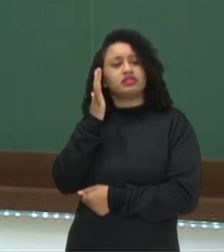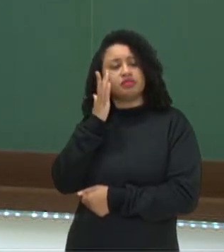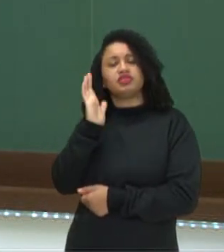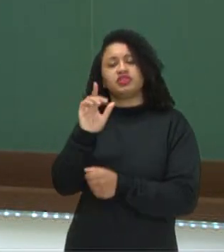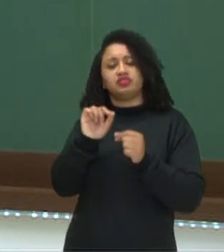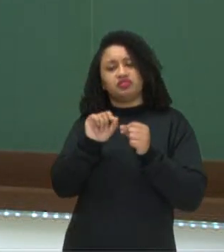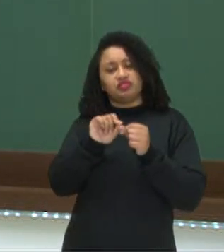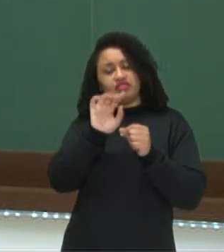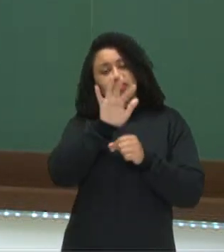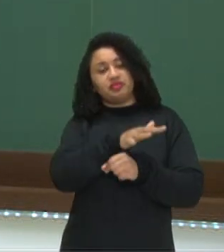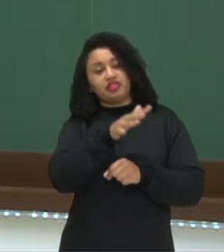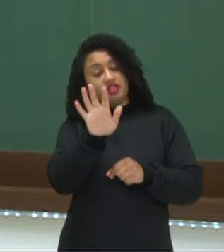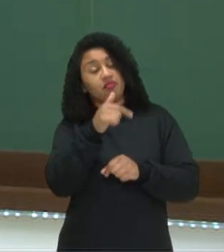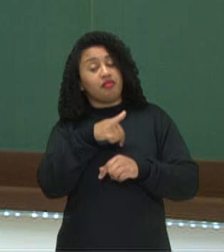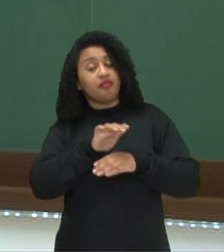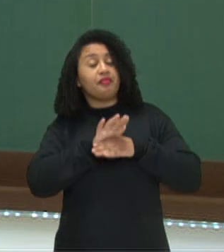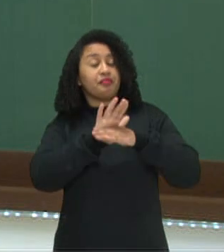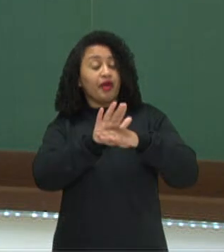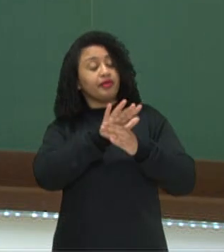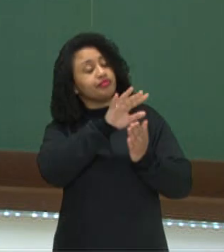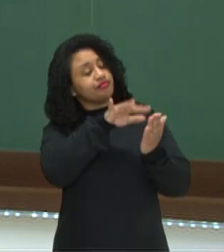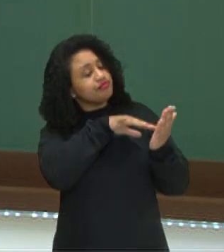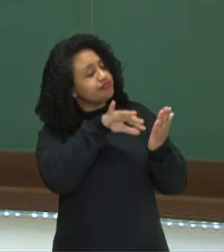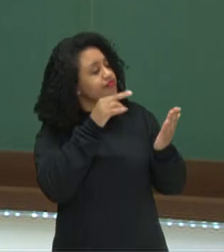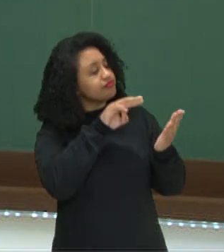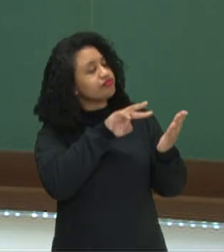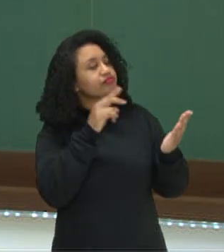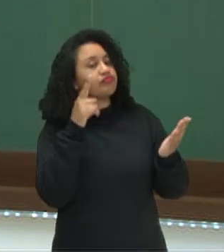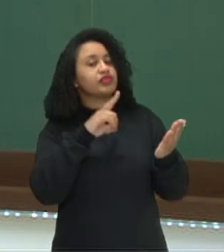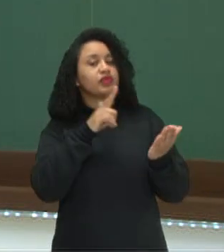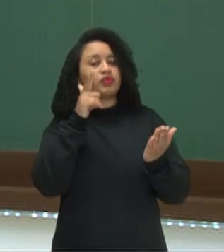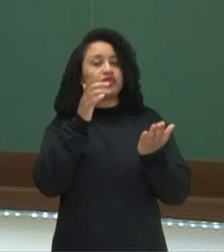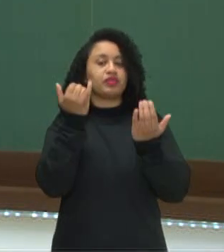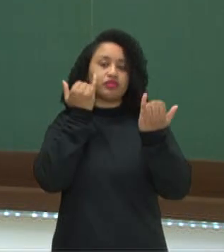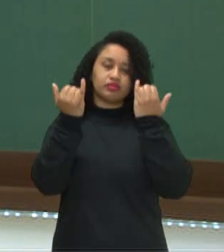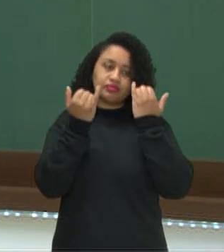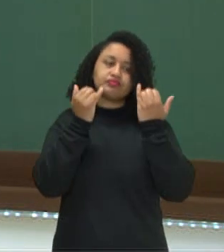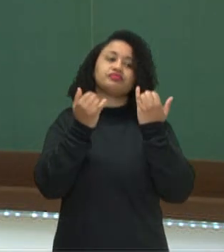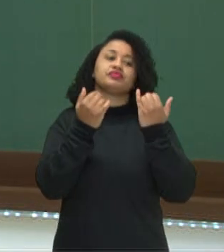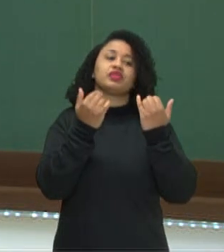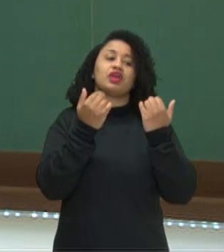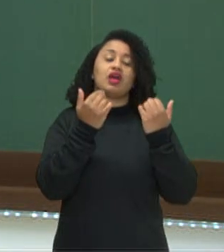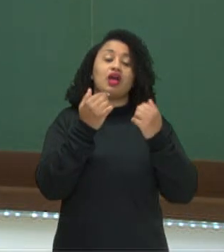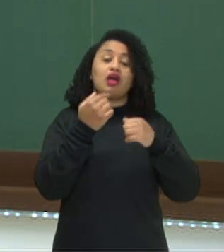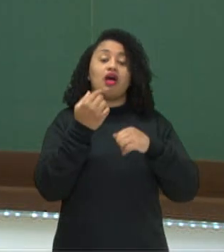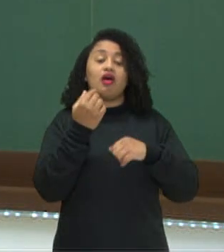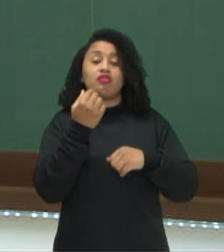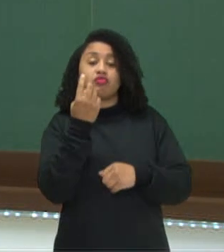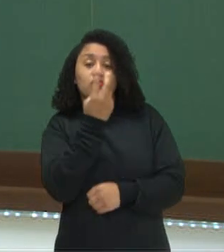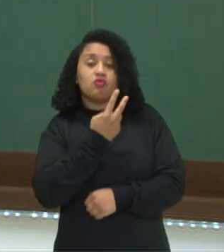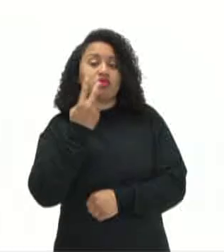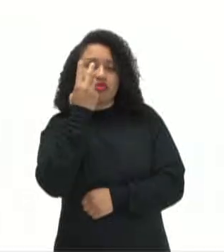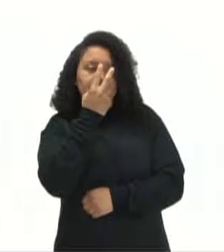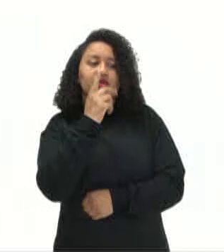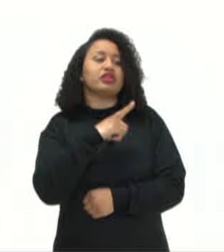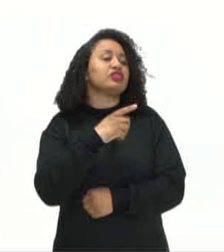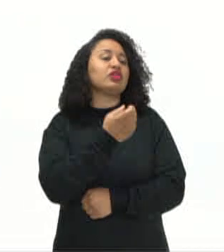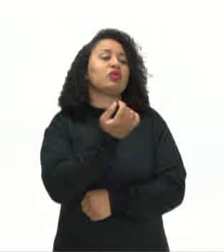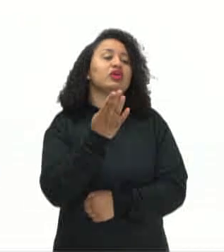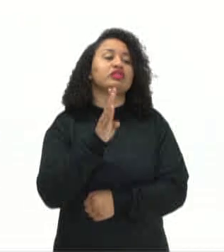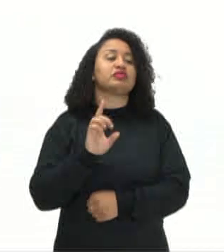construiu para poder olhar para ela e tirar essas informações. Então, na segunda hora, nós tínhamos quantas